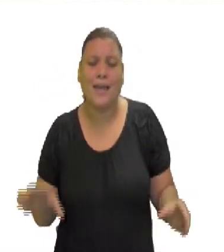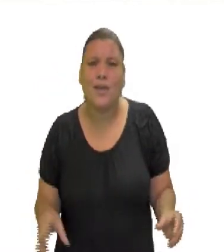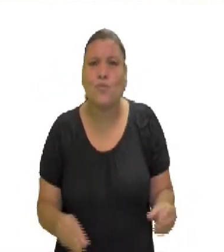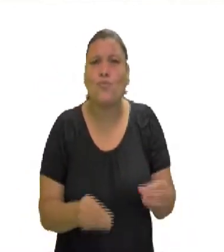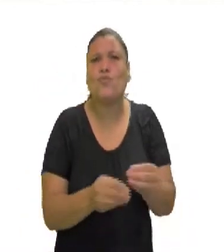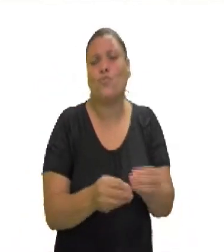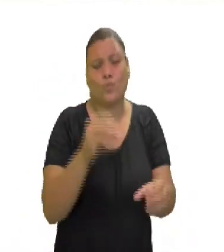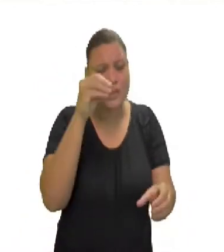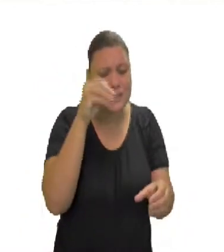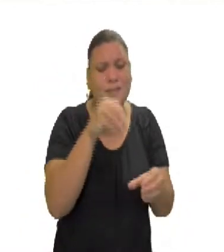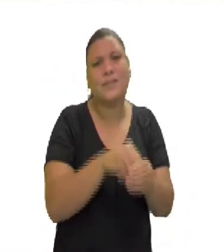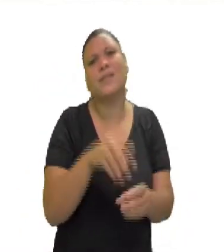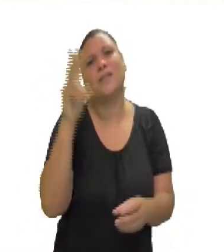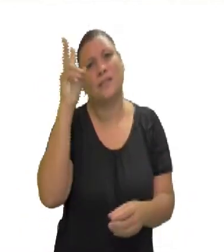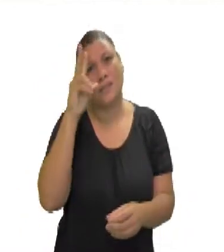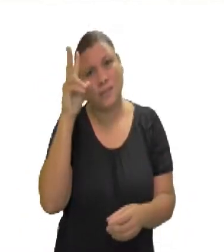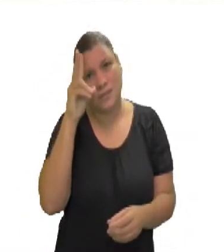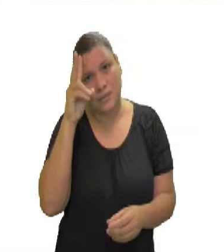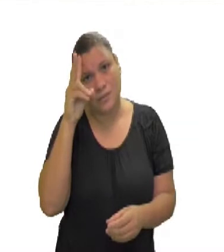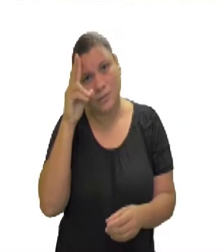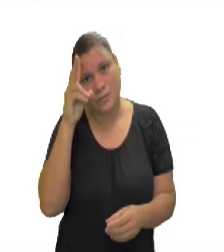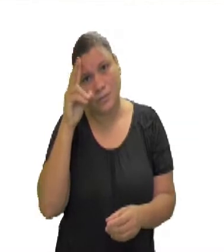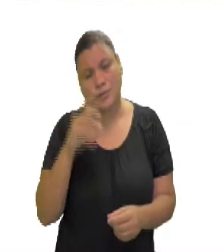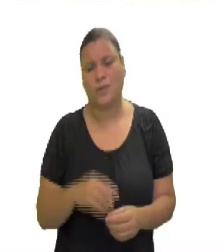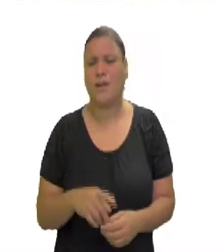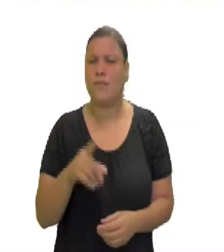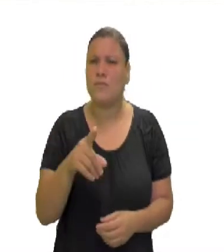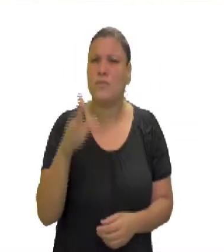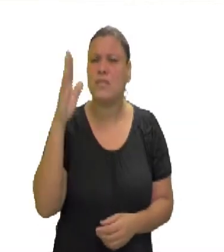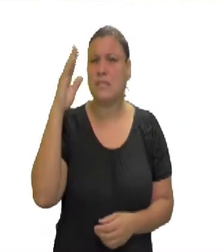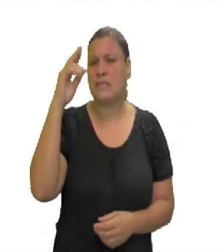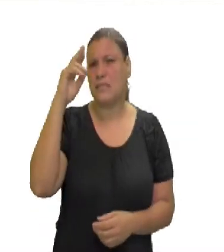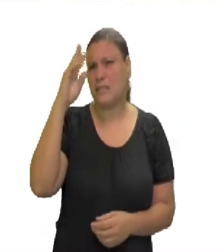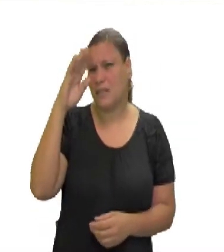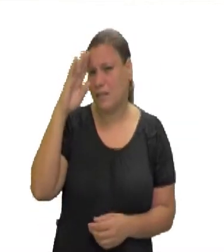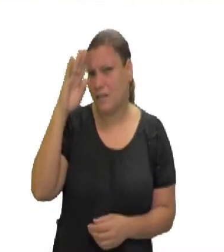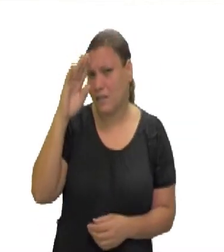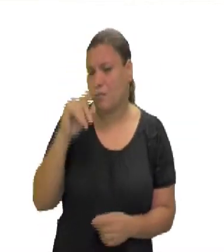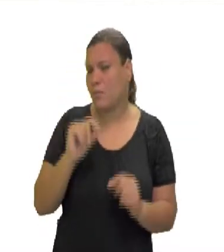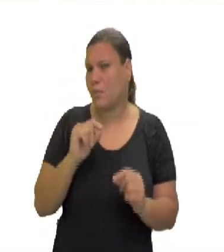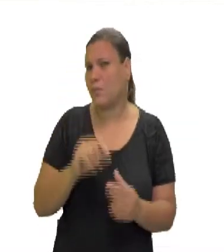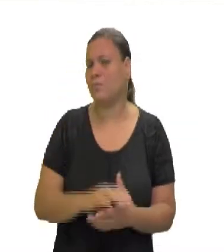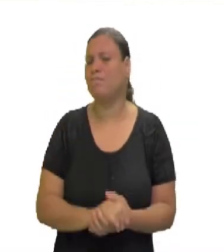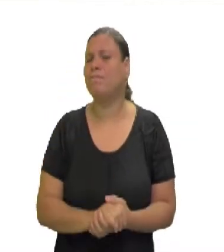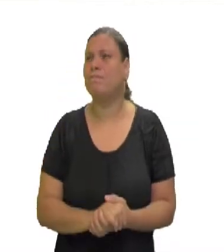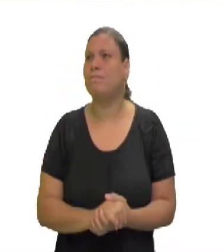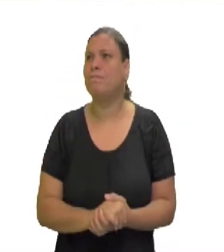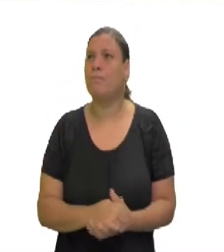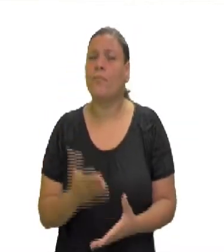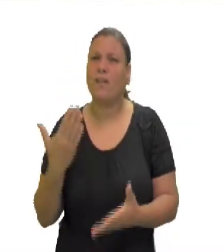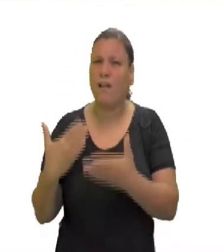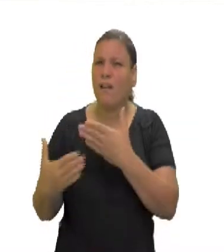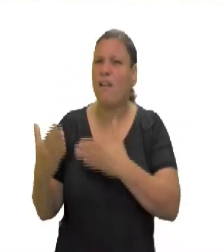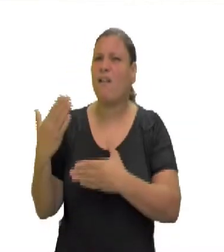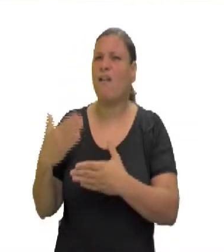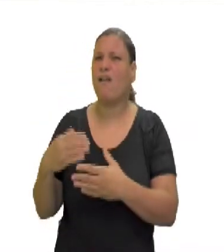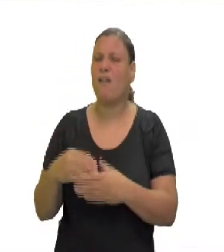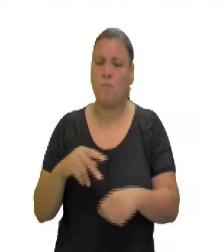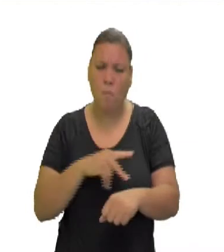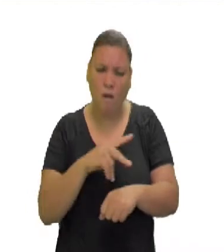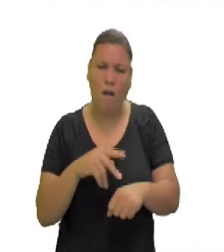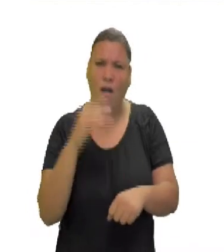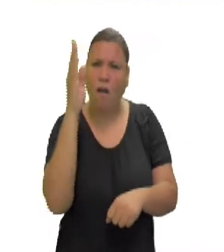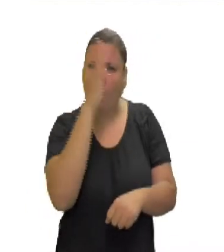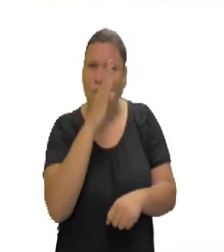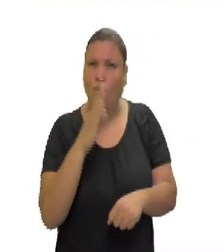veio para o Brasil, colonizou o Brasil e a gente ficou sob a supervisão de Portugal, sendo uma colônia? Tudo que